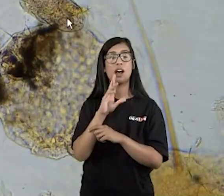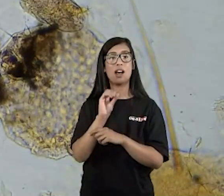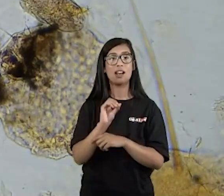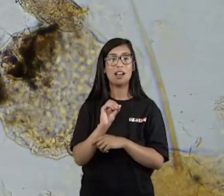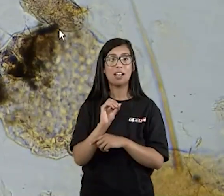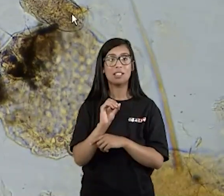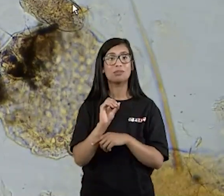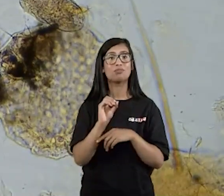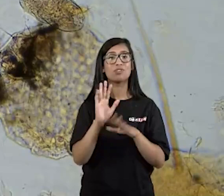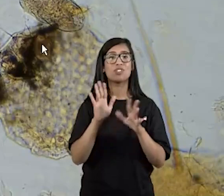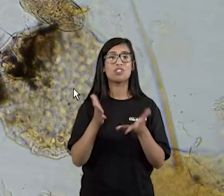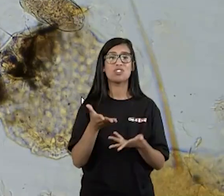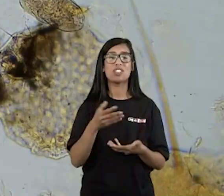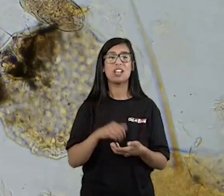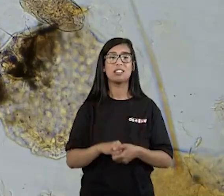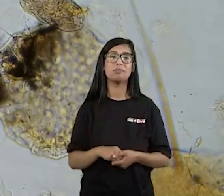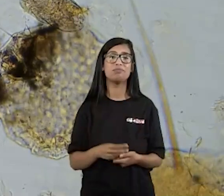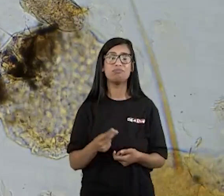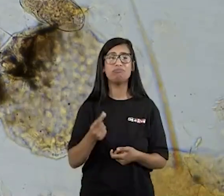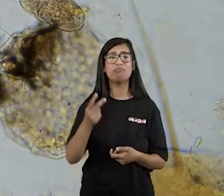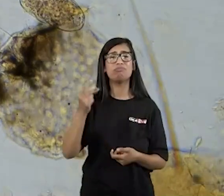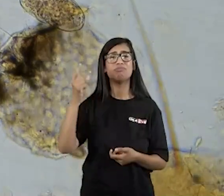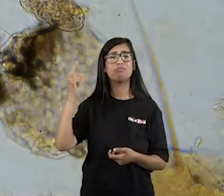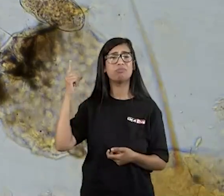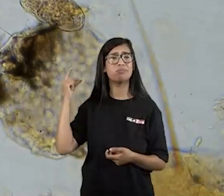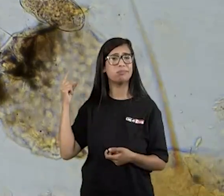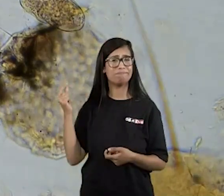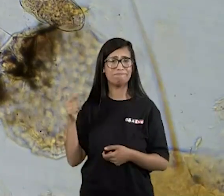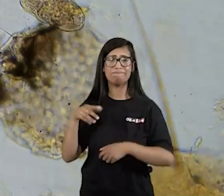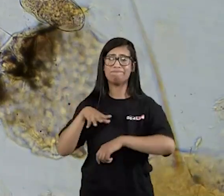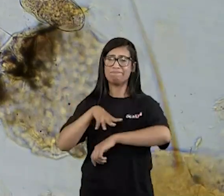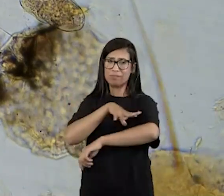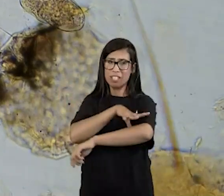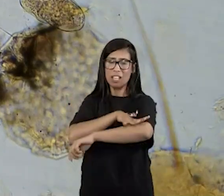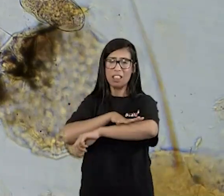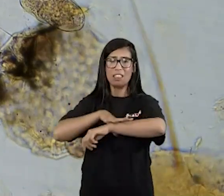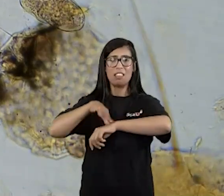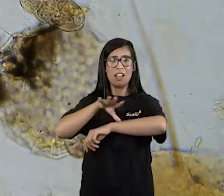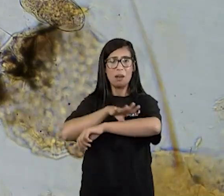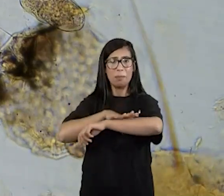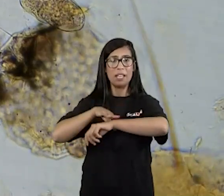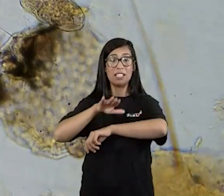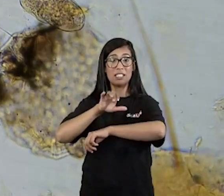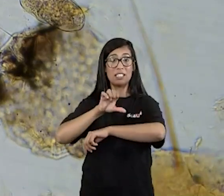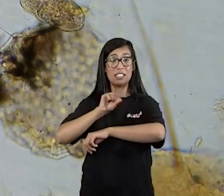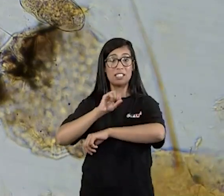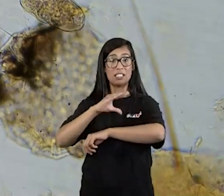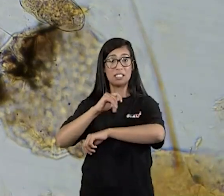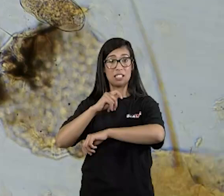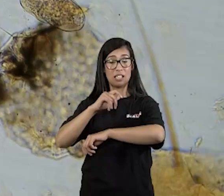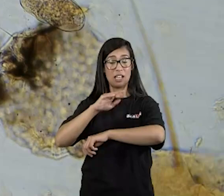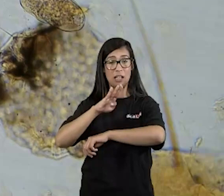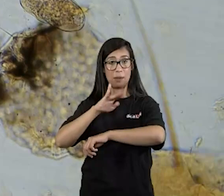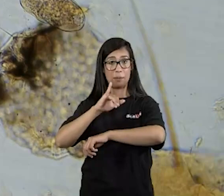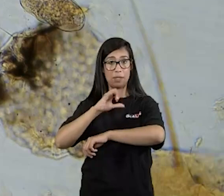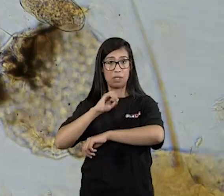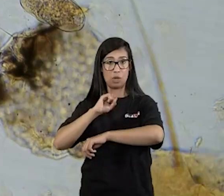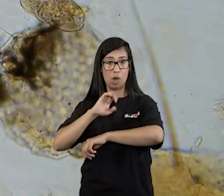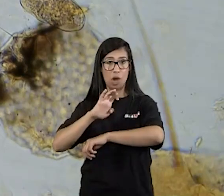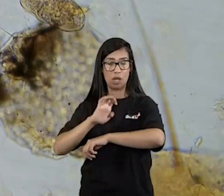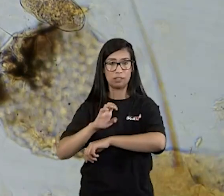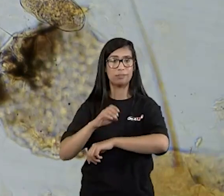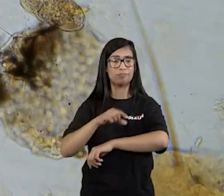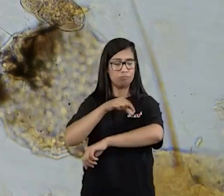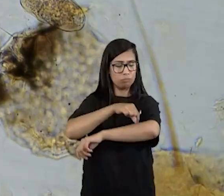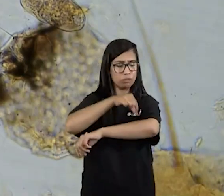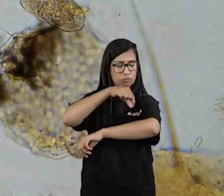adulto e o ovinho aqui do lado. Isso nos dá o diagnóstico de escabiose. Então, são exames do